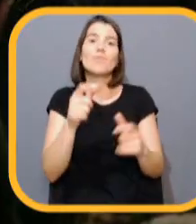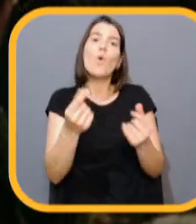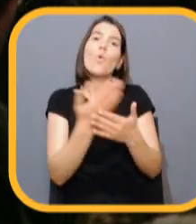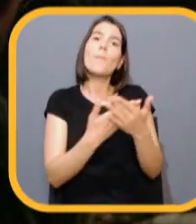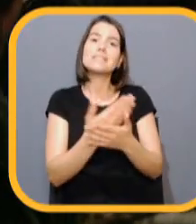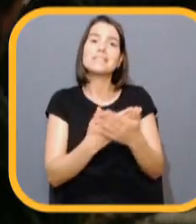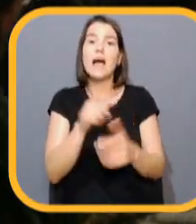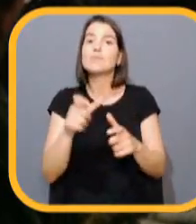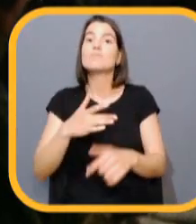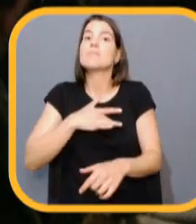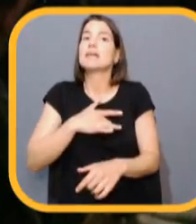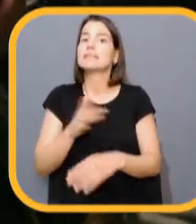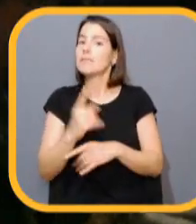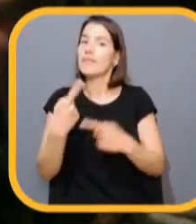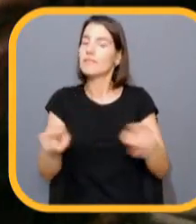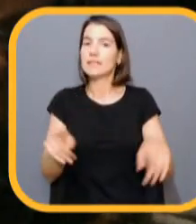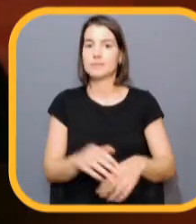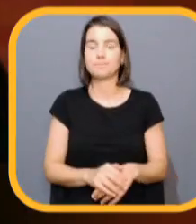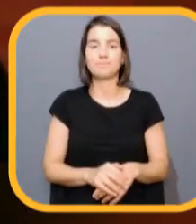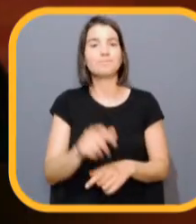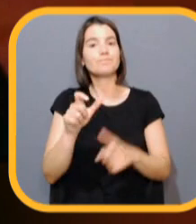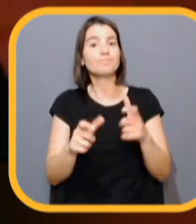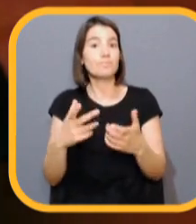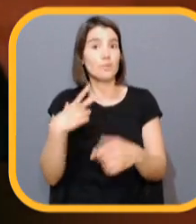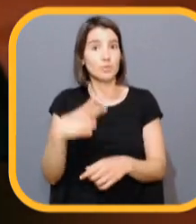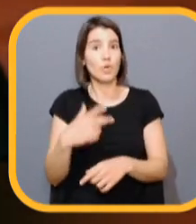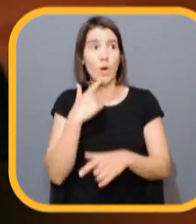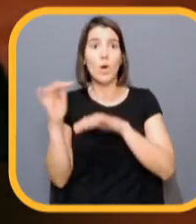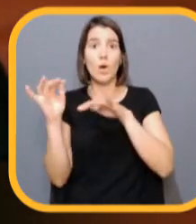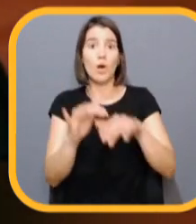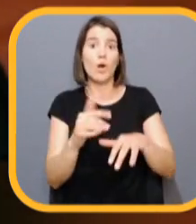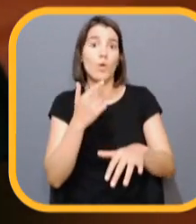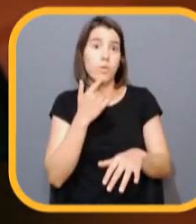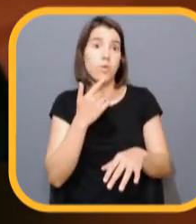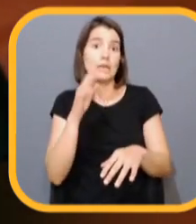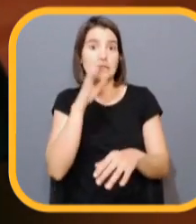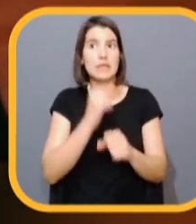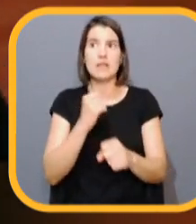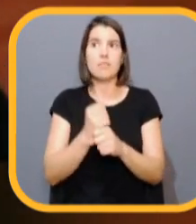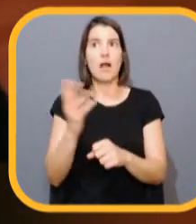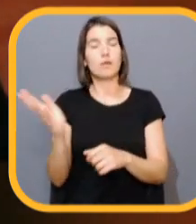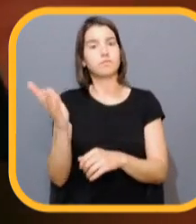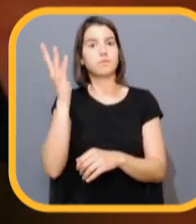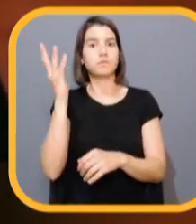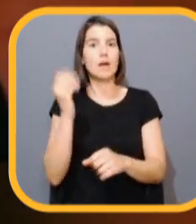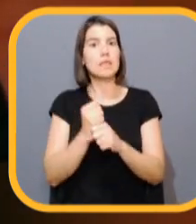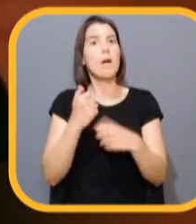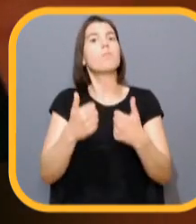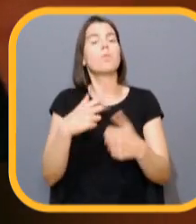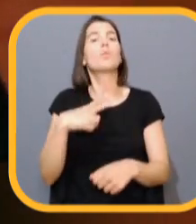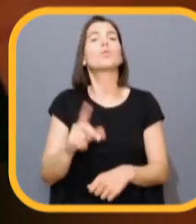mas o público comercial. Uma obra bem-sucedida em Portugal é uma obra que faz muitos espectadores em Portugal. Portanto, uma